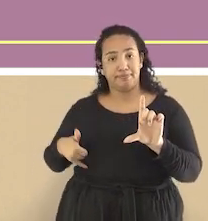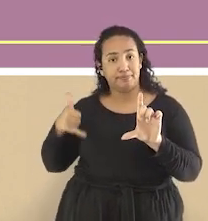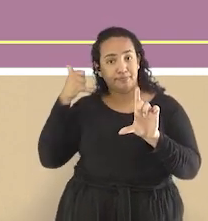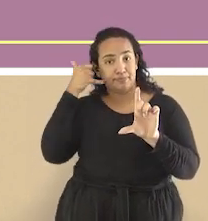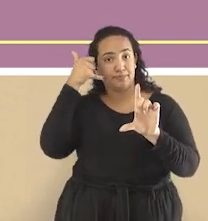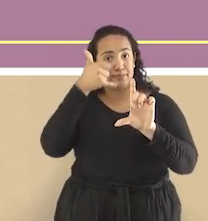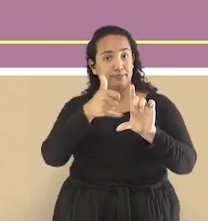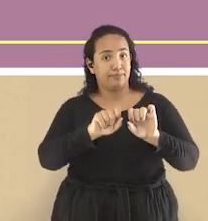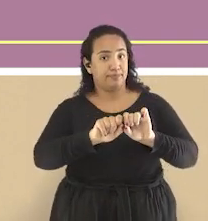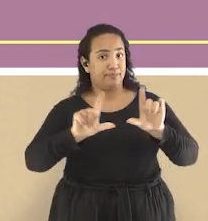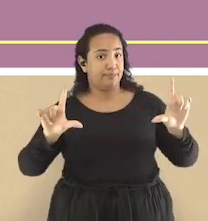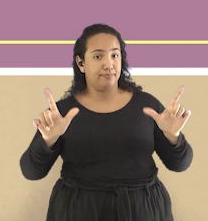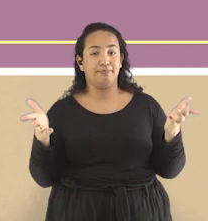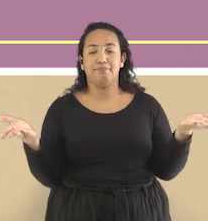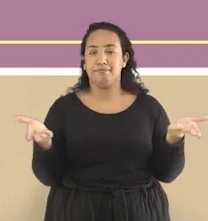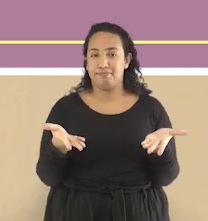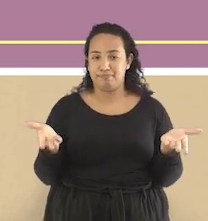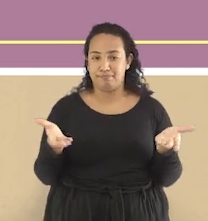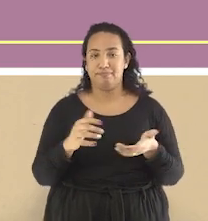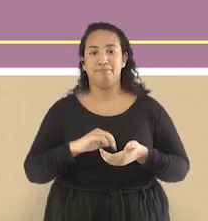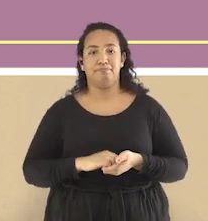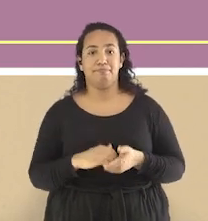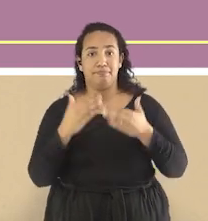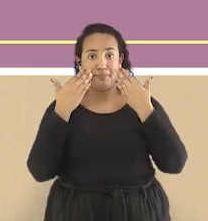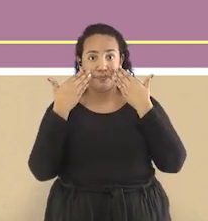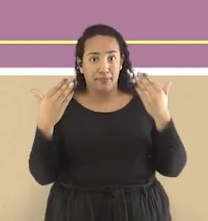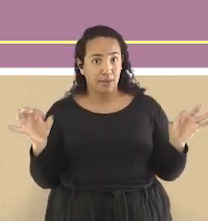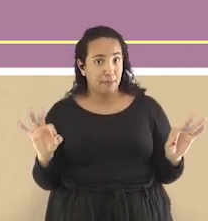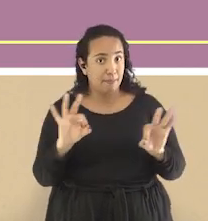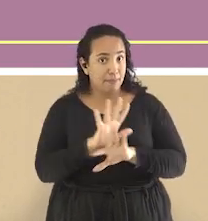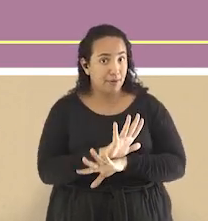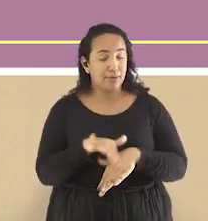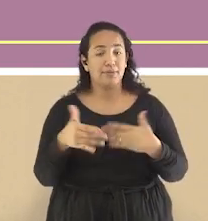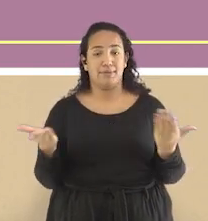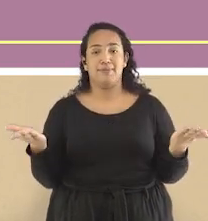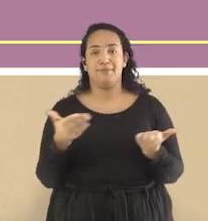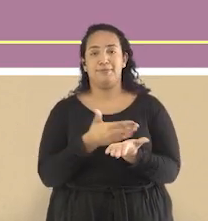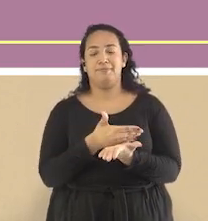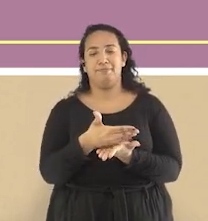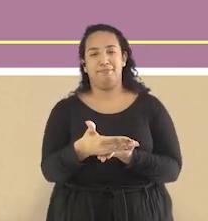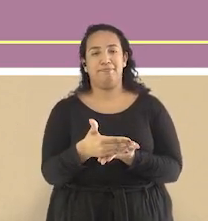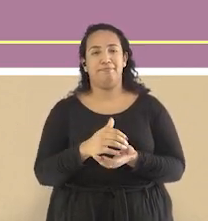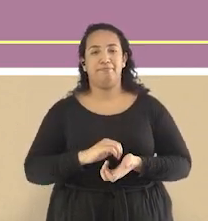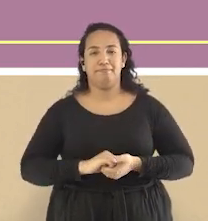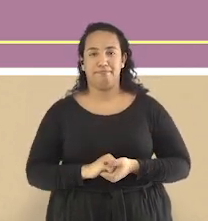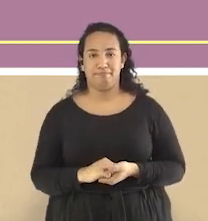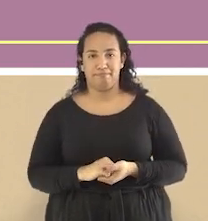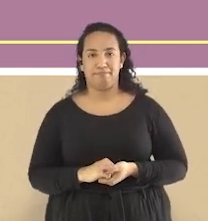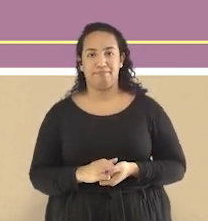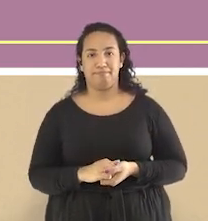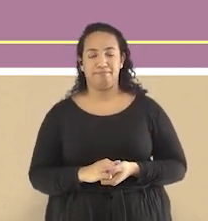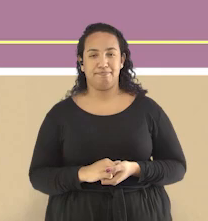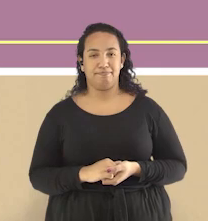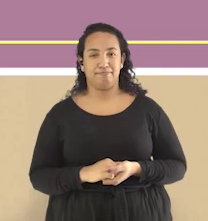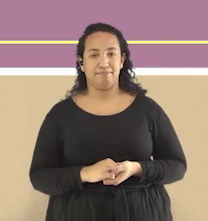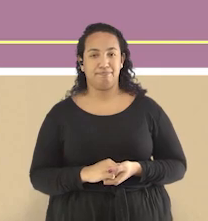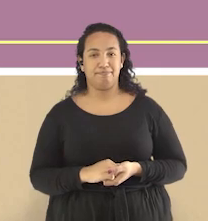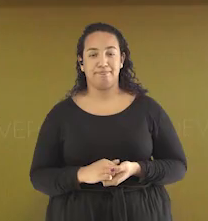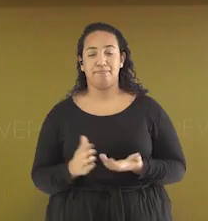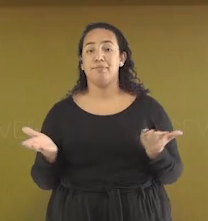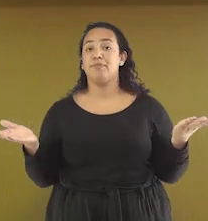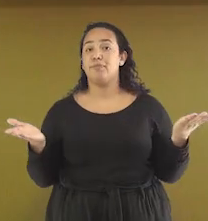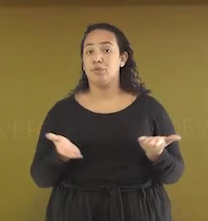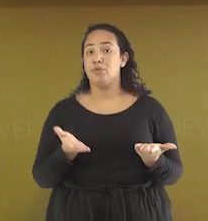QR Code que aparece aí na sua telinha. Apresentações feitas, agora sim. Vamos lá então? Vem